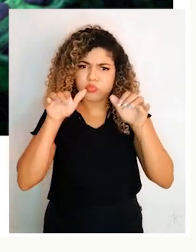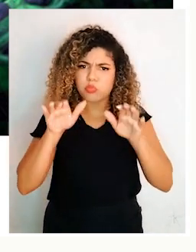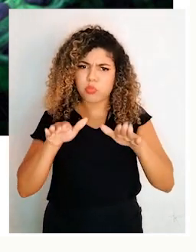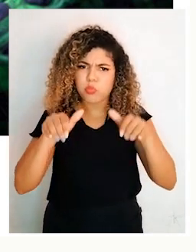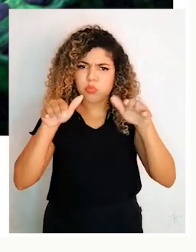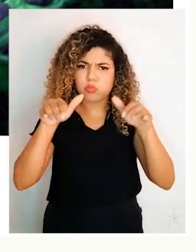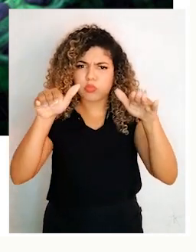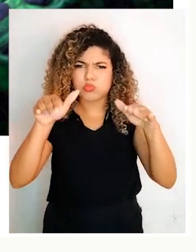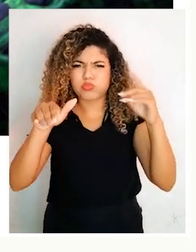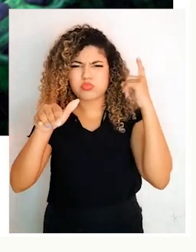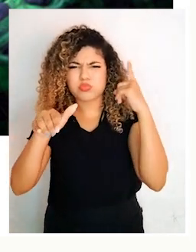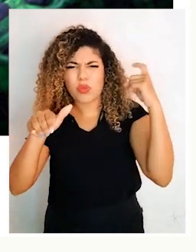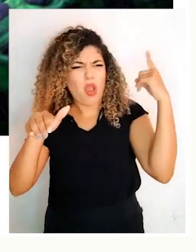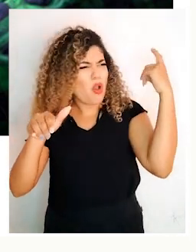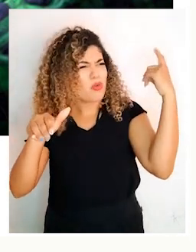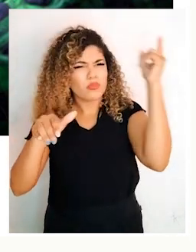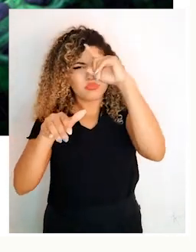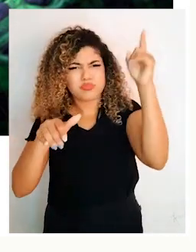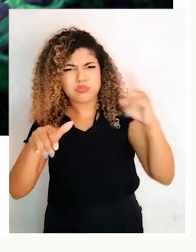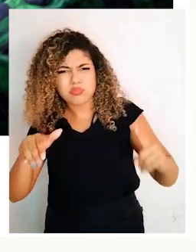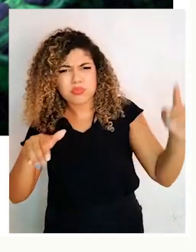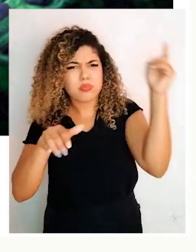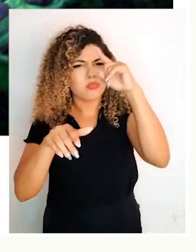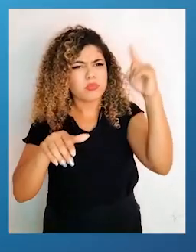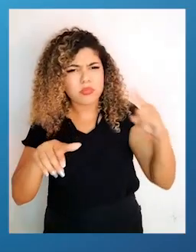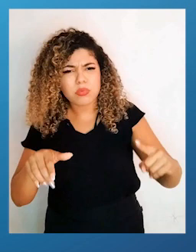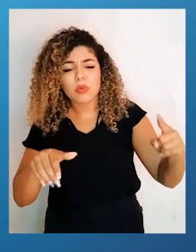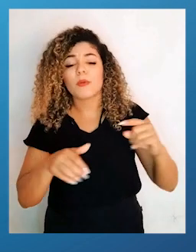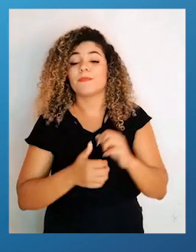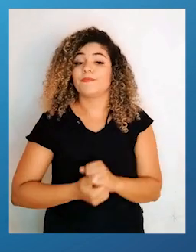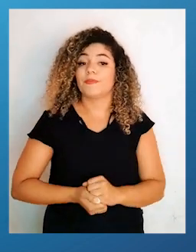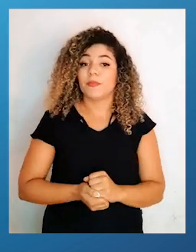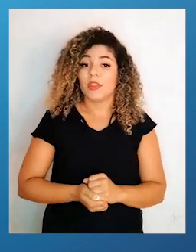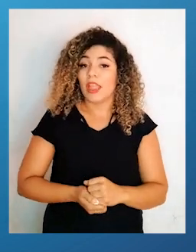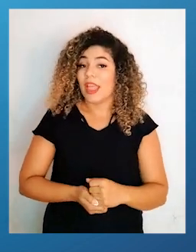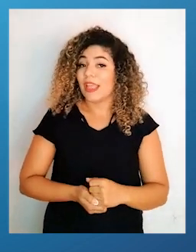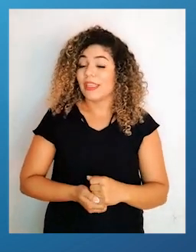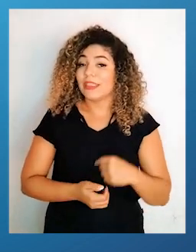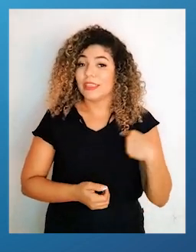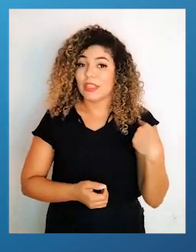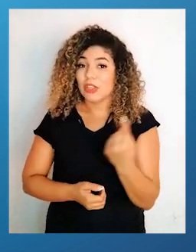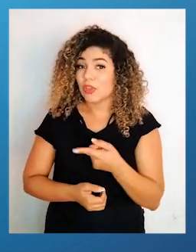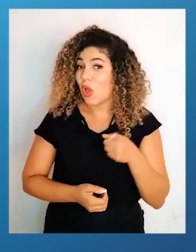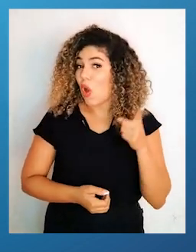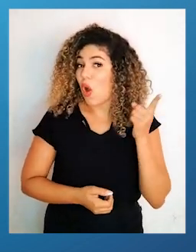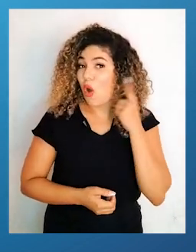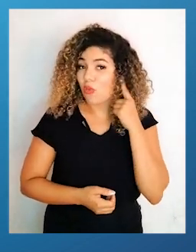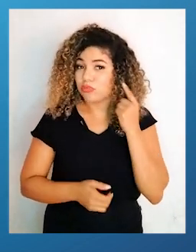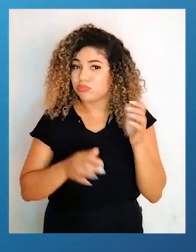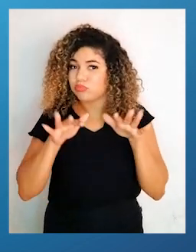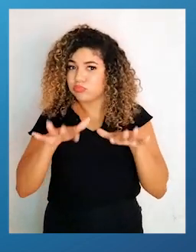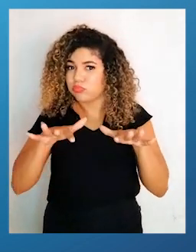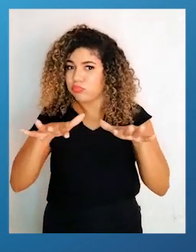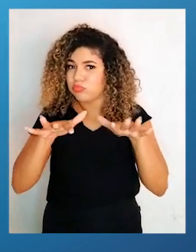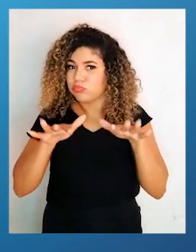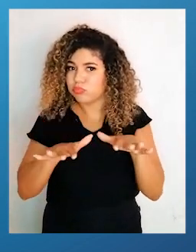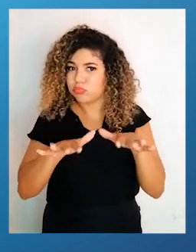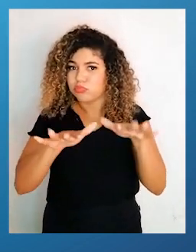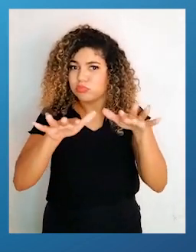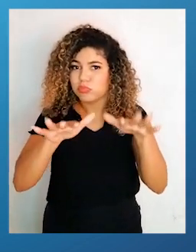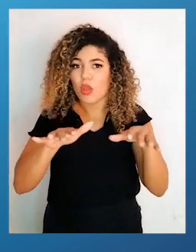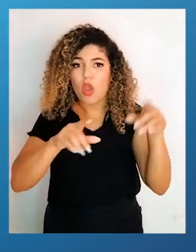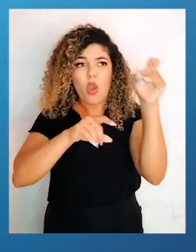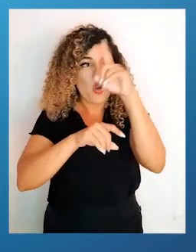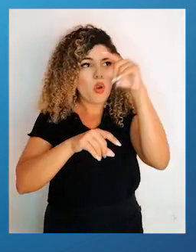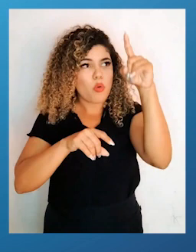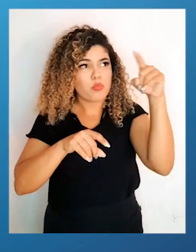ouvidos, a captação da vibração do ar pelos nossos ouvidos. Os nossos ossículos vibram devido à expansão do ar, dessa onda que chegou até os